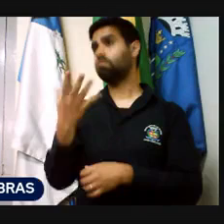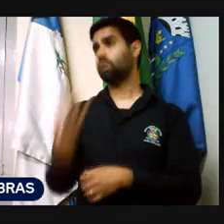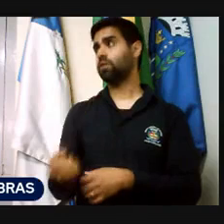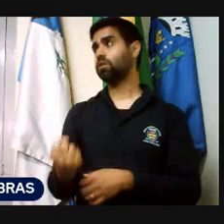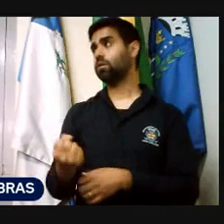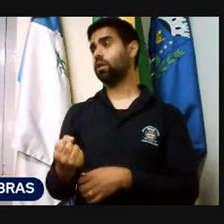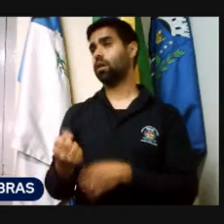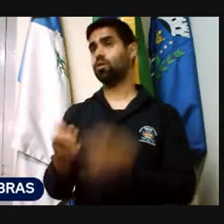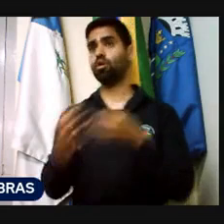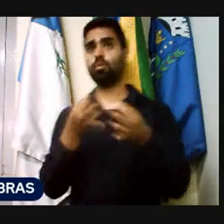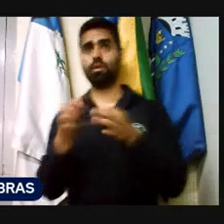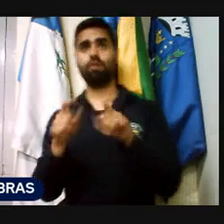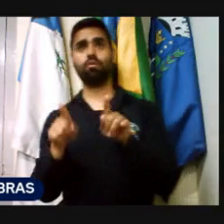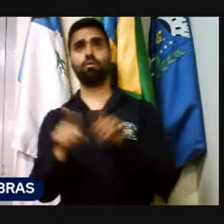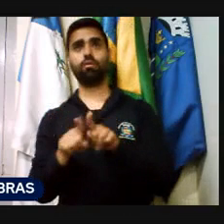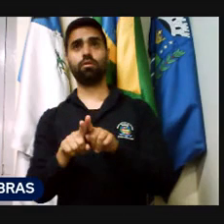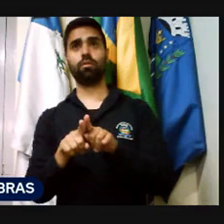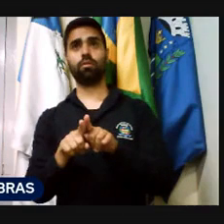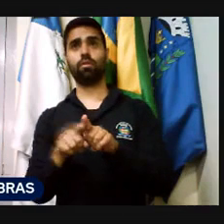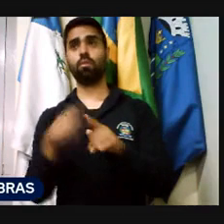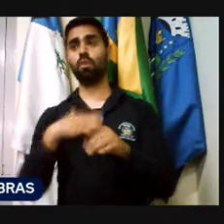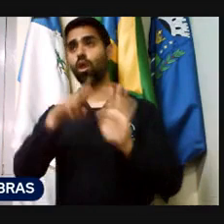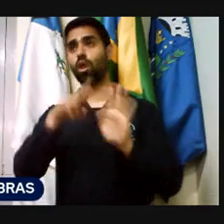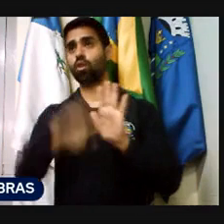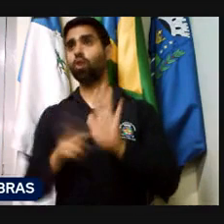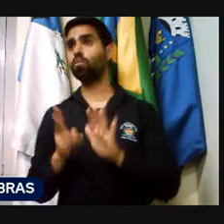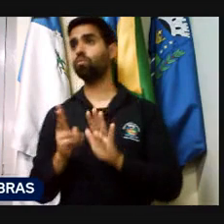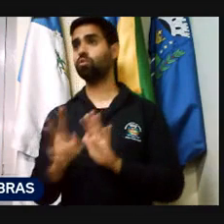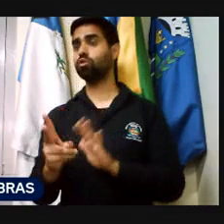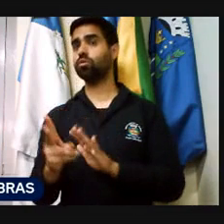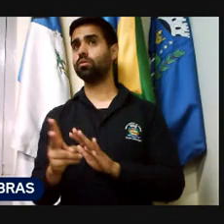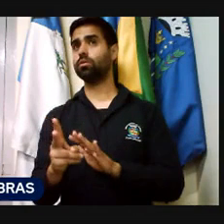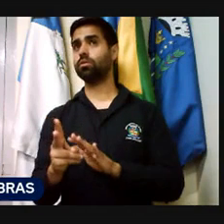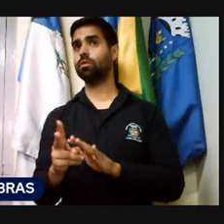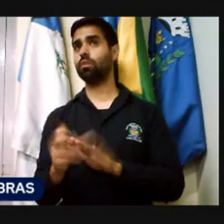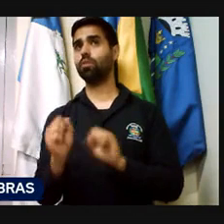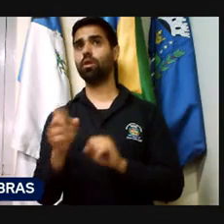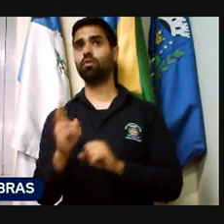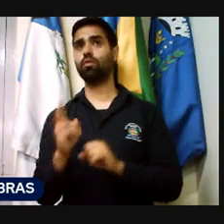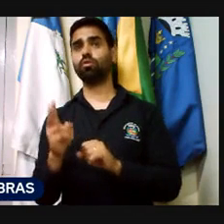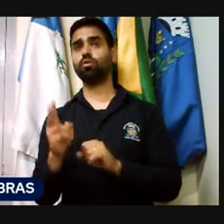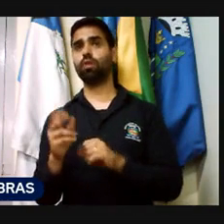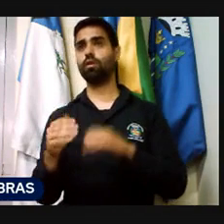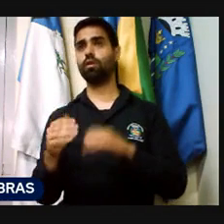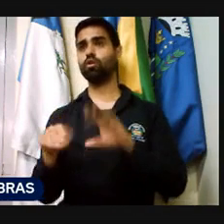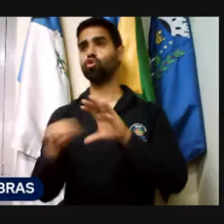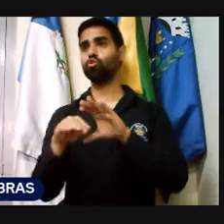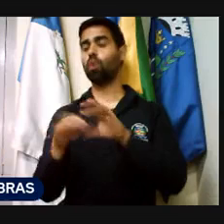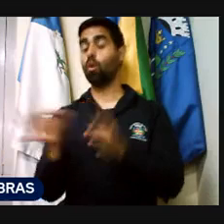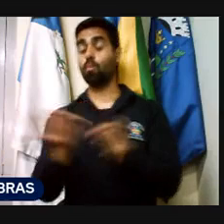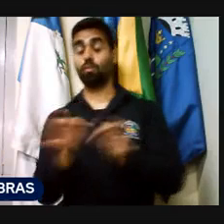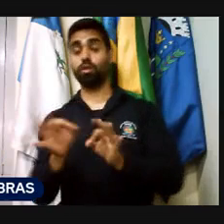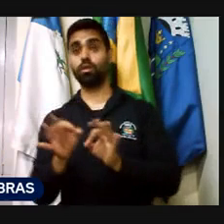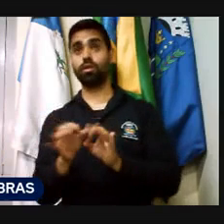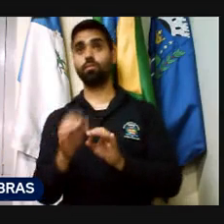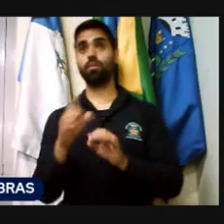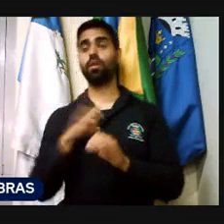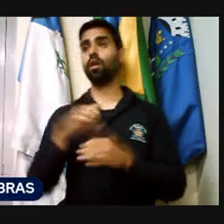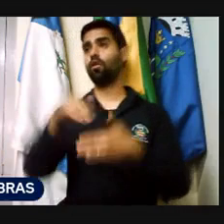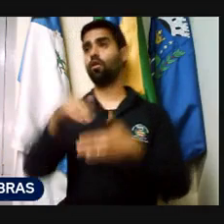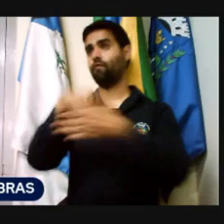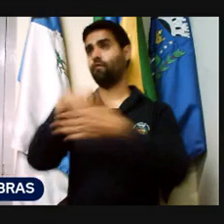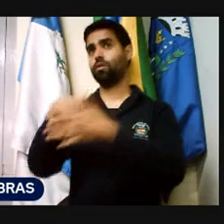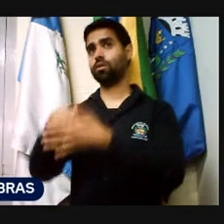ratificarem o parecer e o meu relatório é mantido pela continuidade do processo, do projeto, para ser colocado em